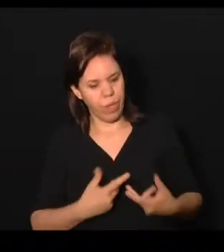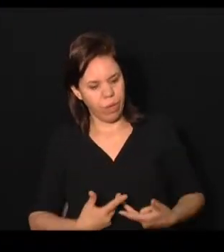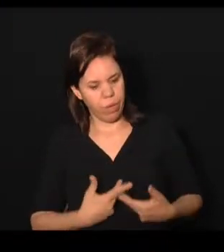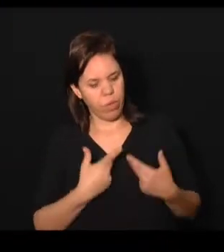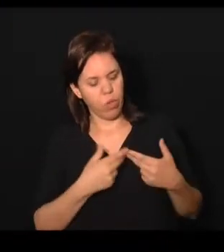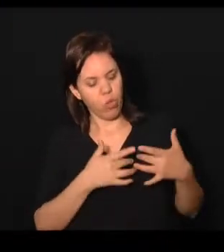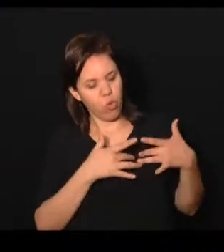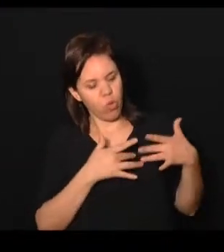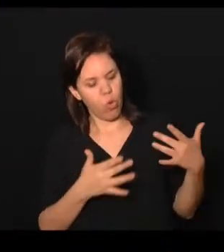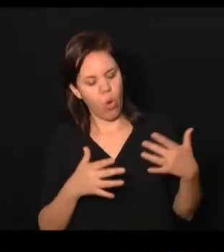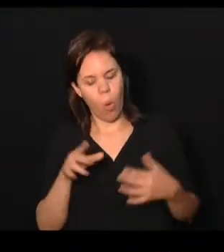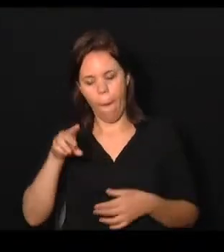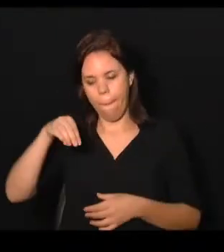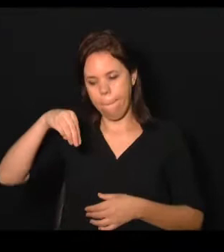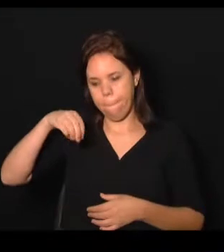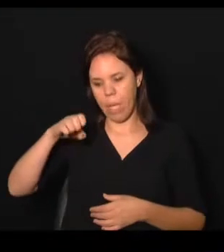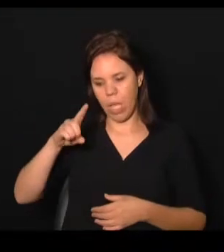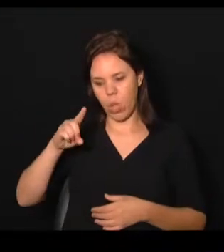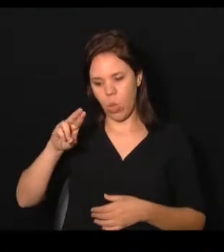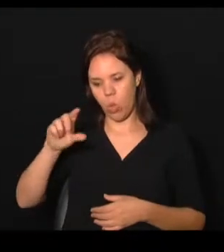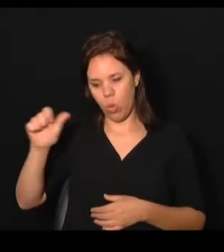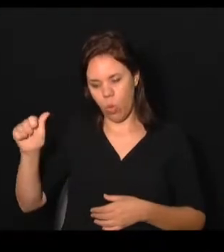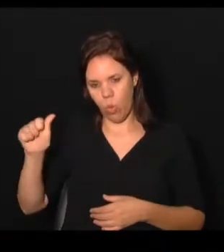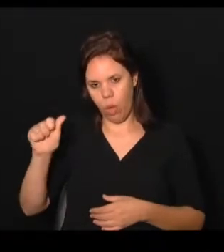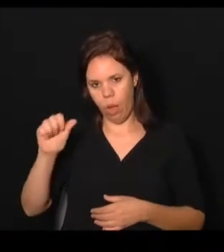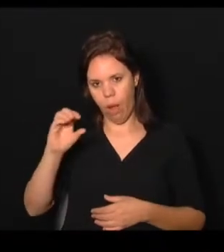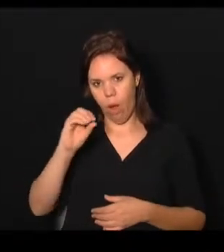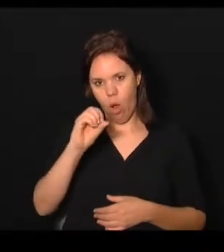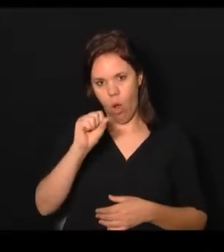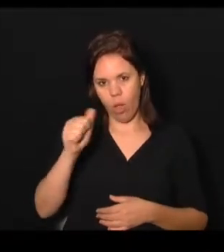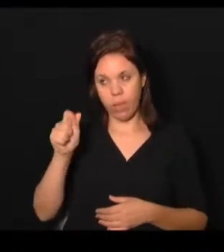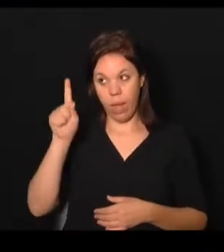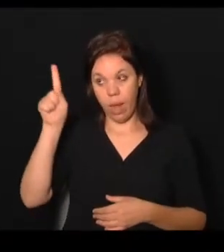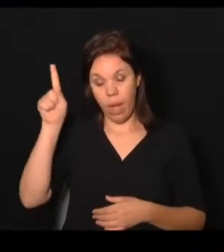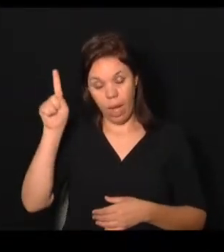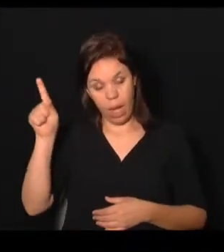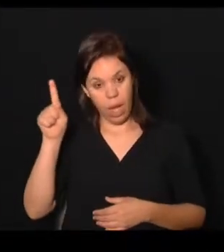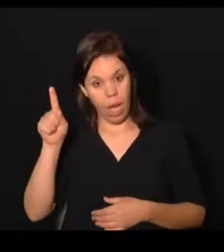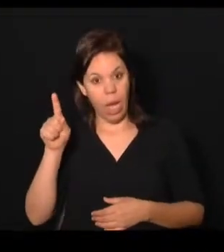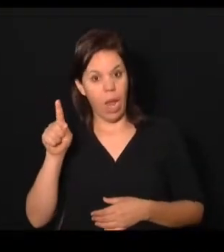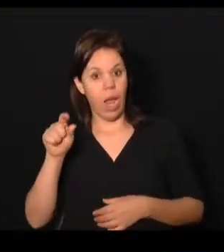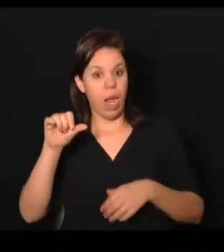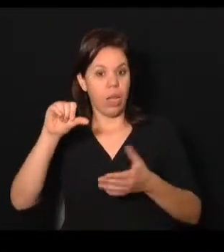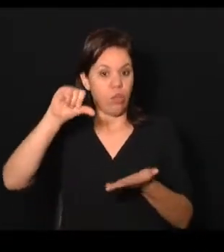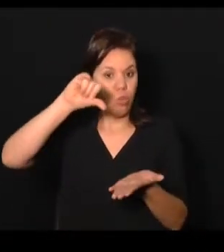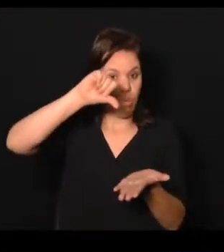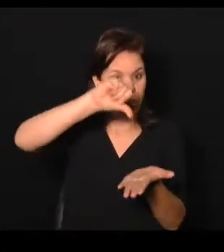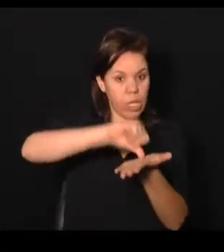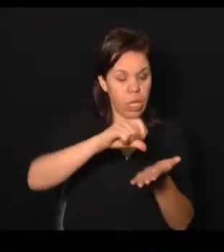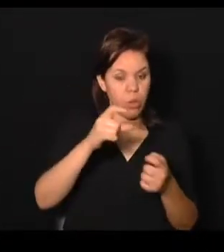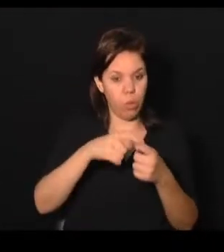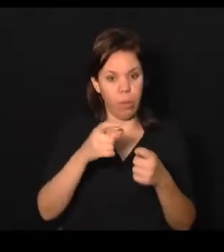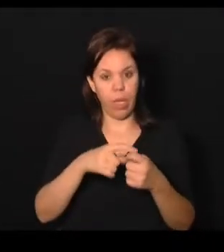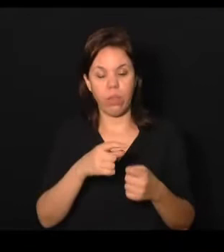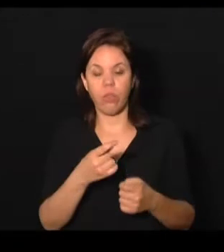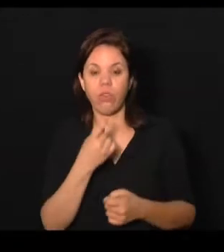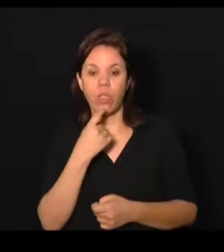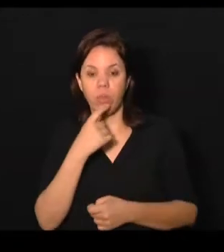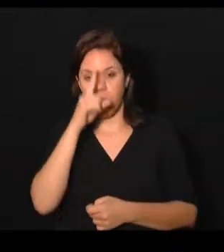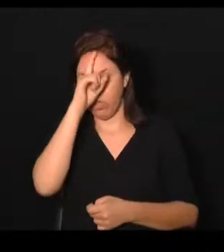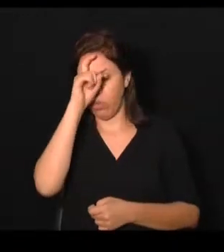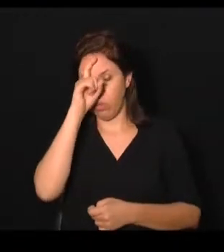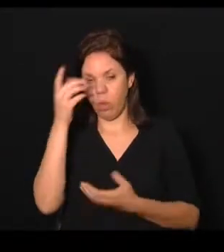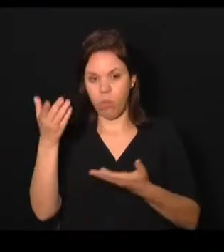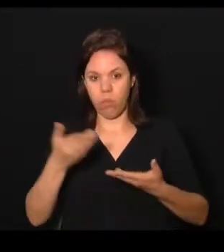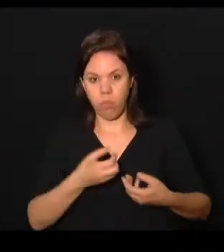dos hospitais que a gente atende, que é o Centro Médico de Campinas, e ele precisou, por conta do transplante de medula óssea, receber uma quantidade grande de